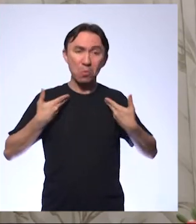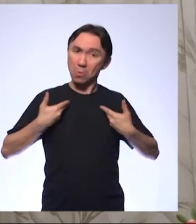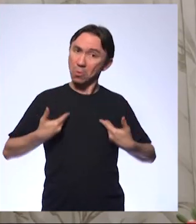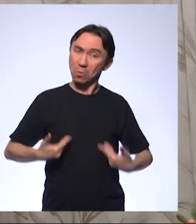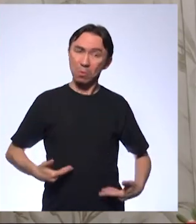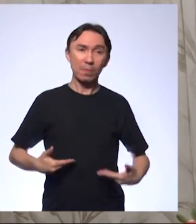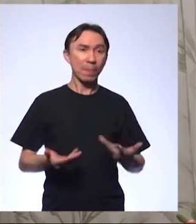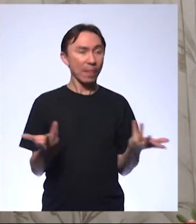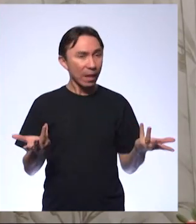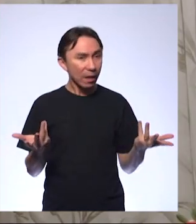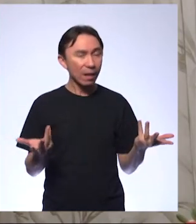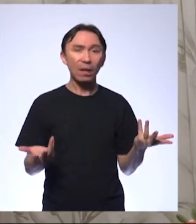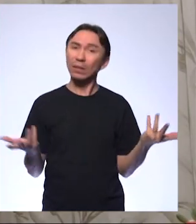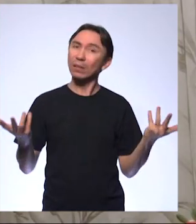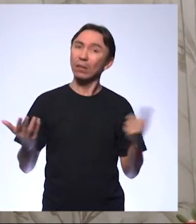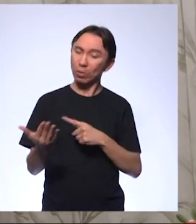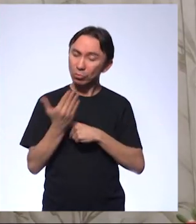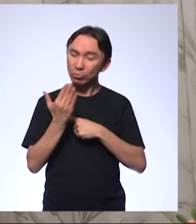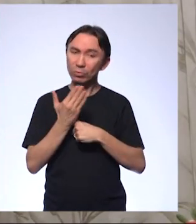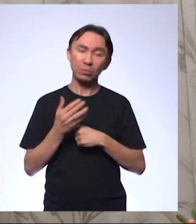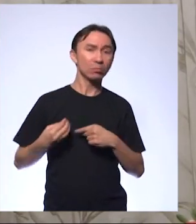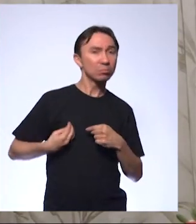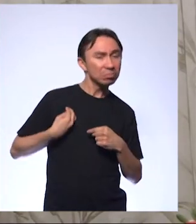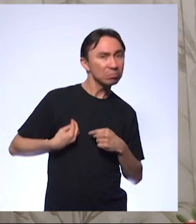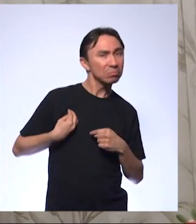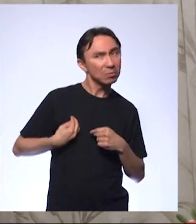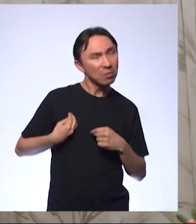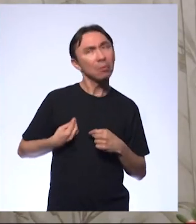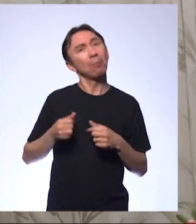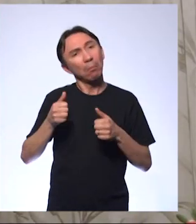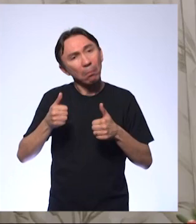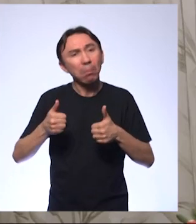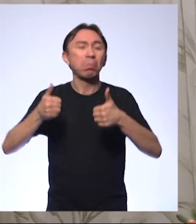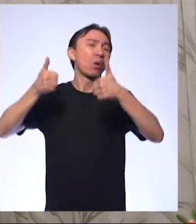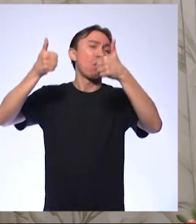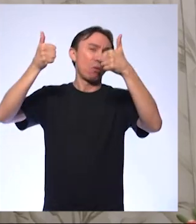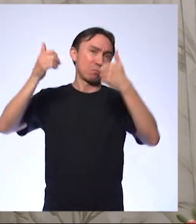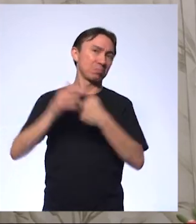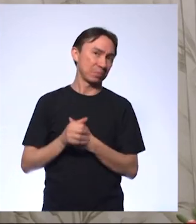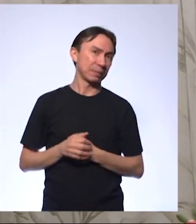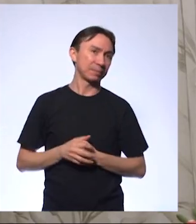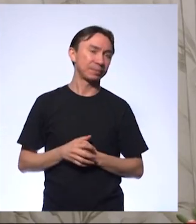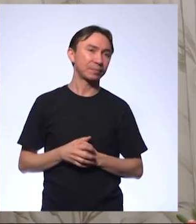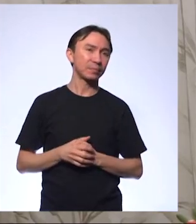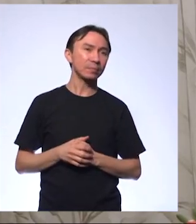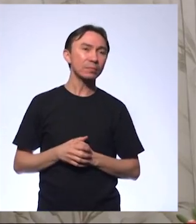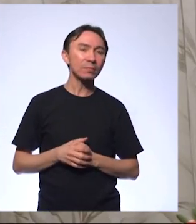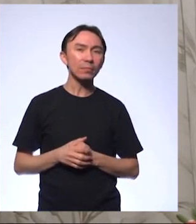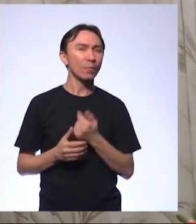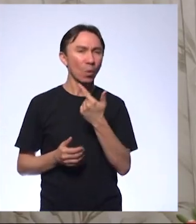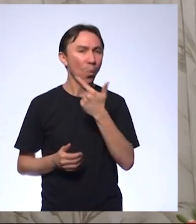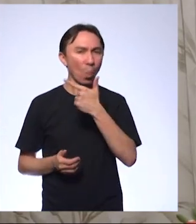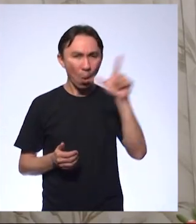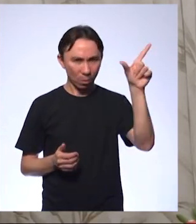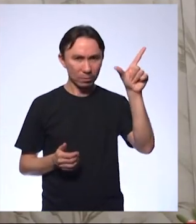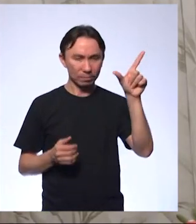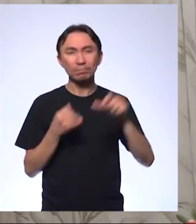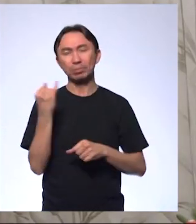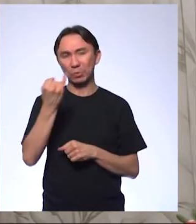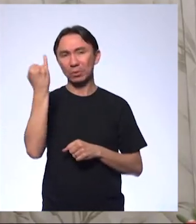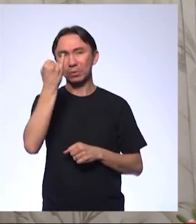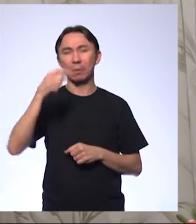que vai tornar a nossa vivência nesse mundo um pouco melhor, um pouco mais agradável. Um outro aspecto que é importante